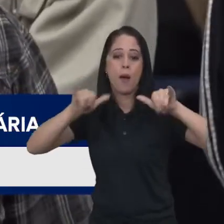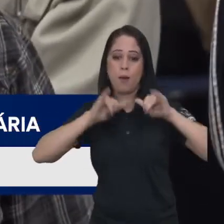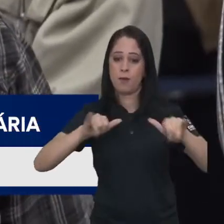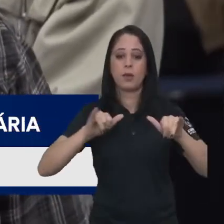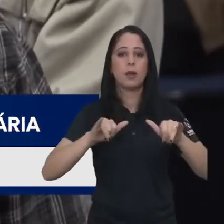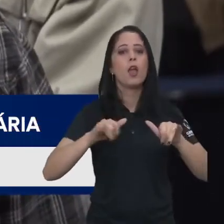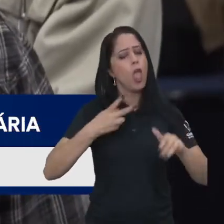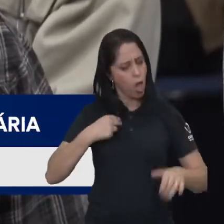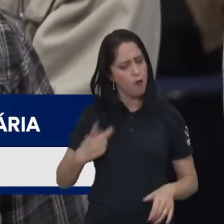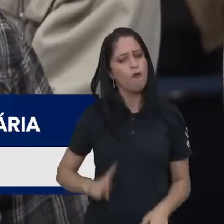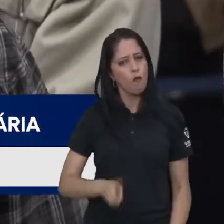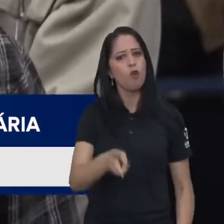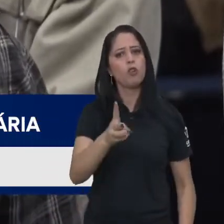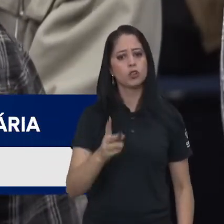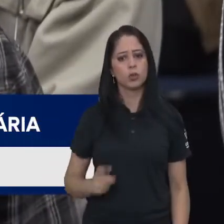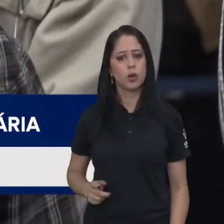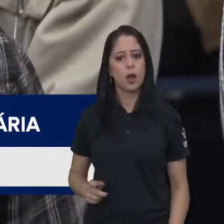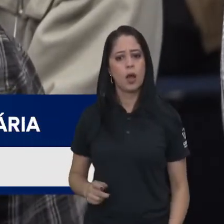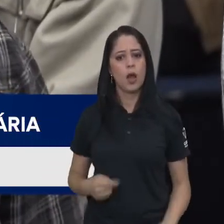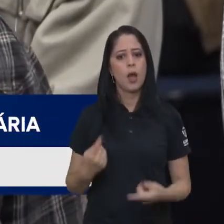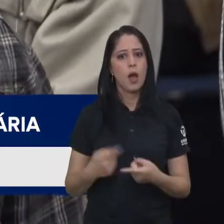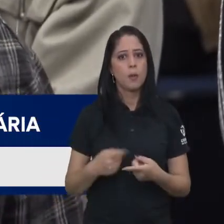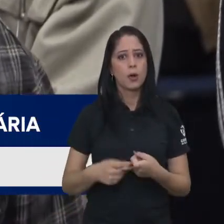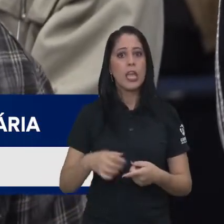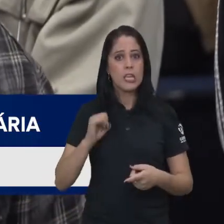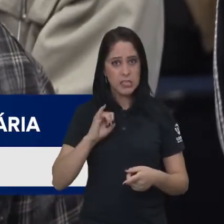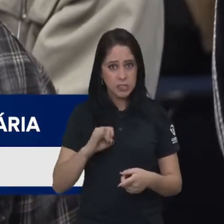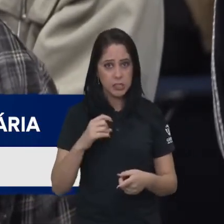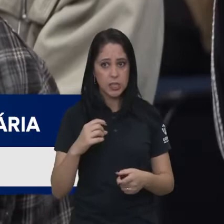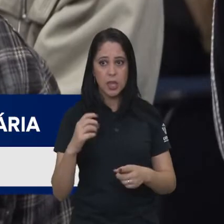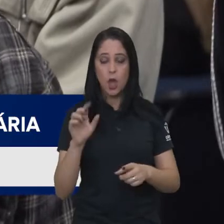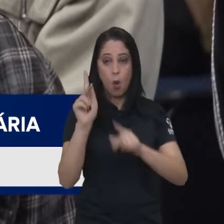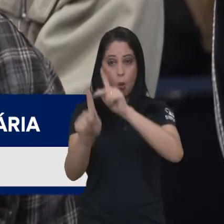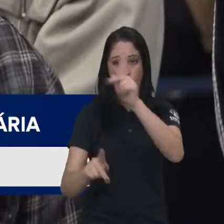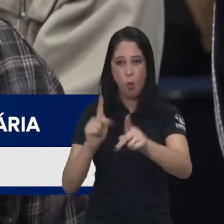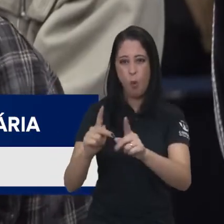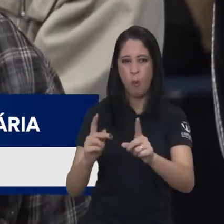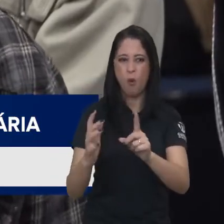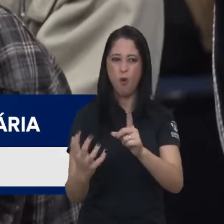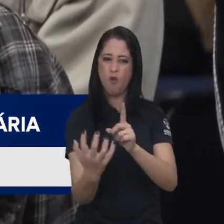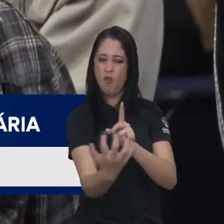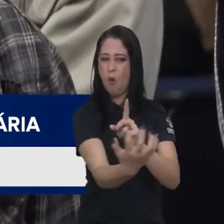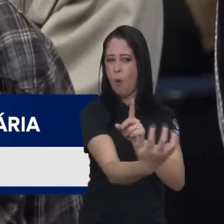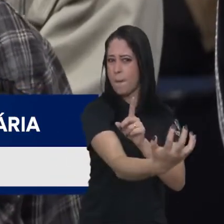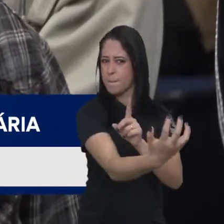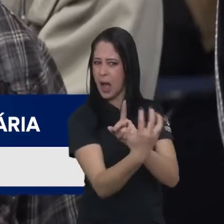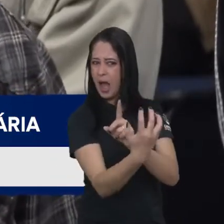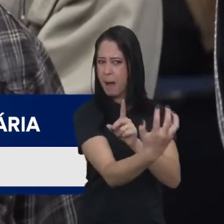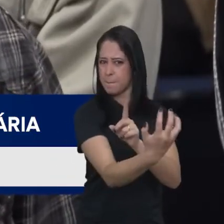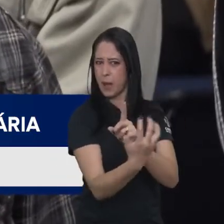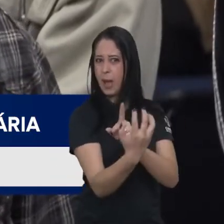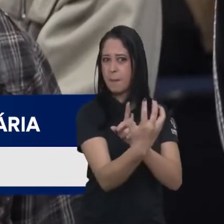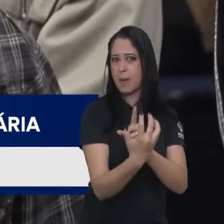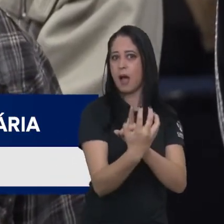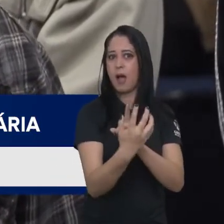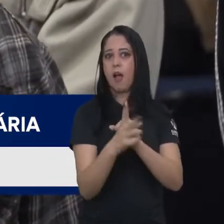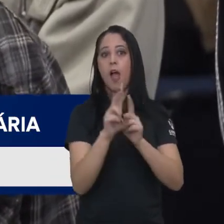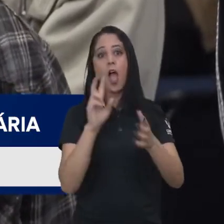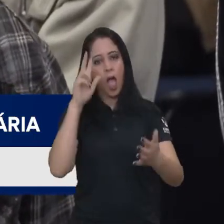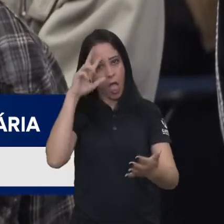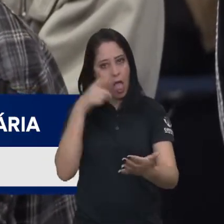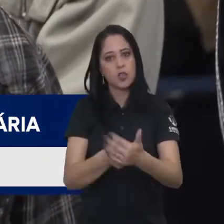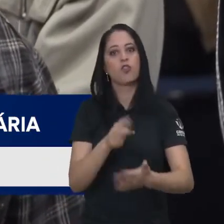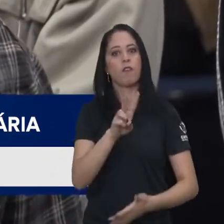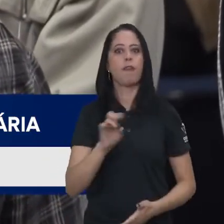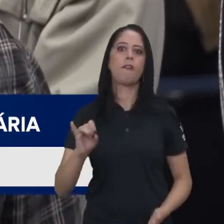mas nós estamos somando. E acredito que só com pressão popular, porque um município milionário, como são os Edos Campos, não tem problema de legalização.